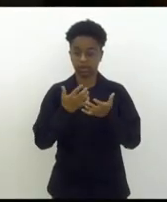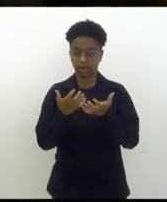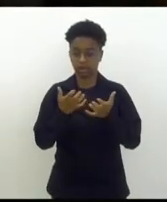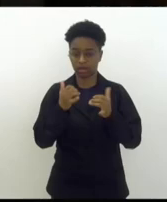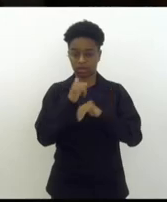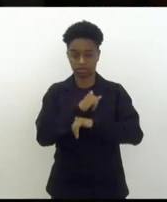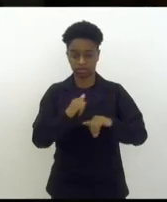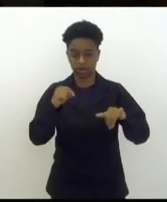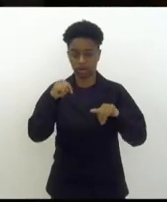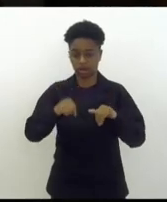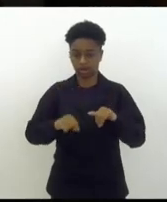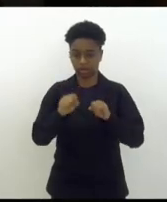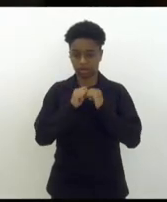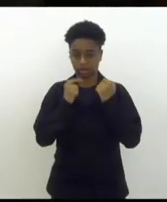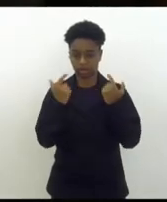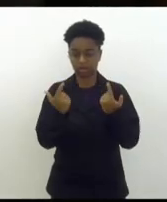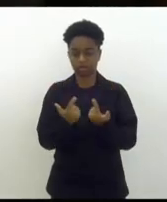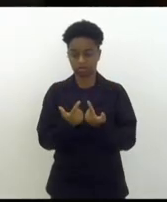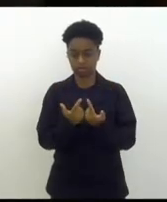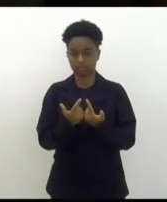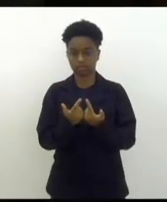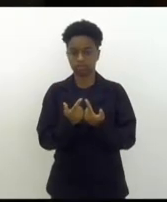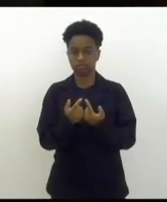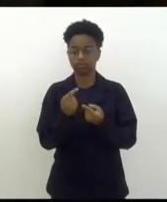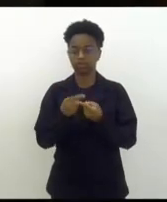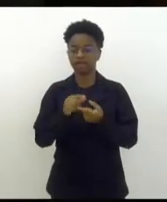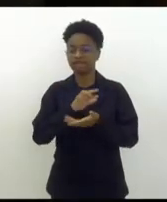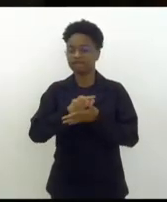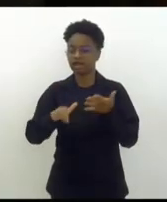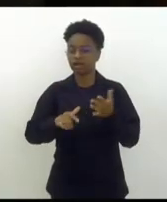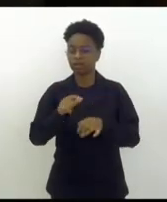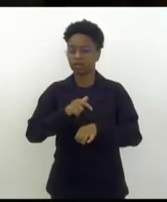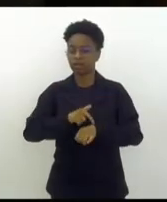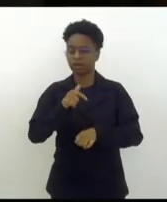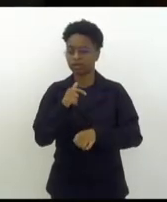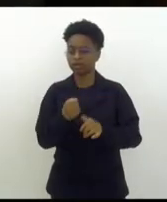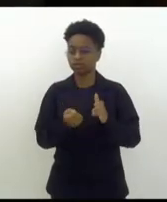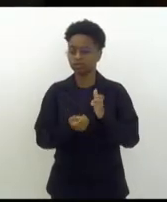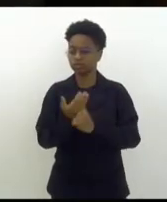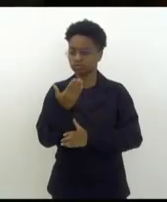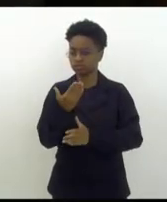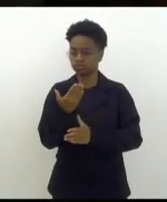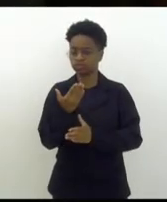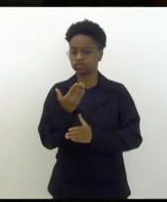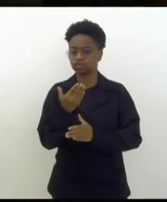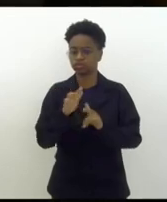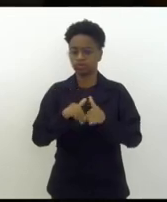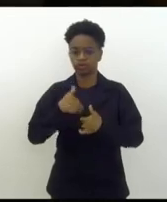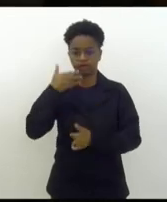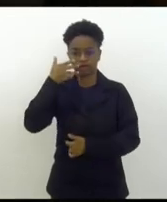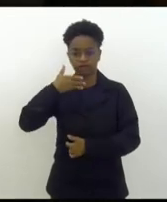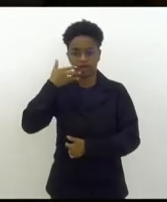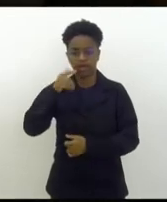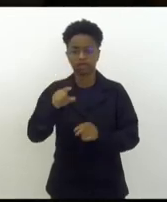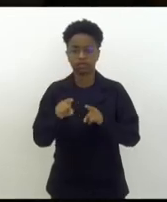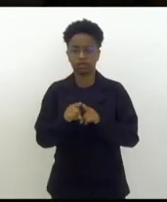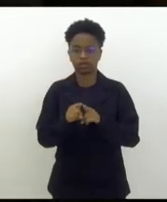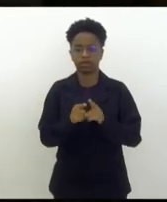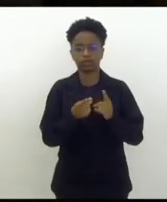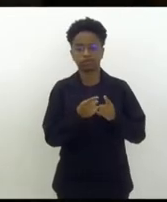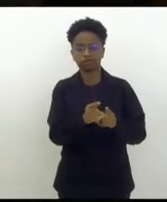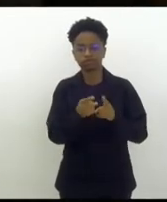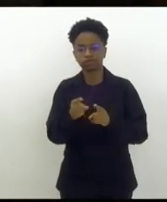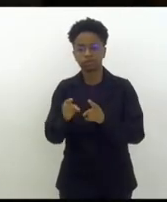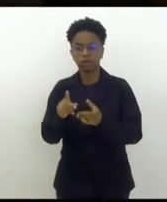Parlamento Fluminense um apelo que por às vezes apareceu né na fala nas provocações das